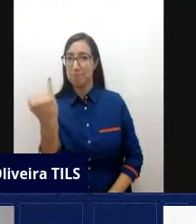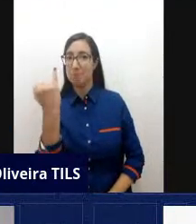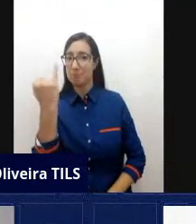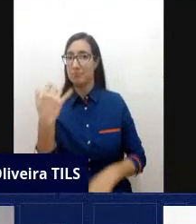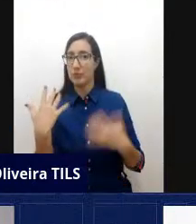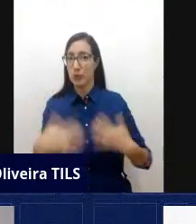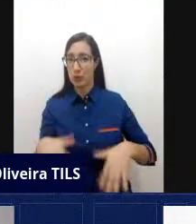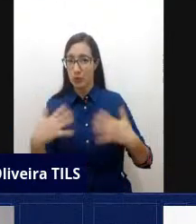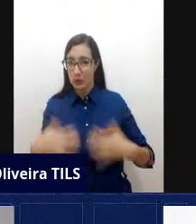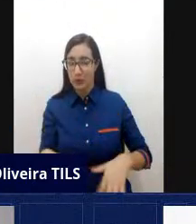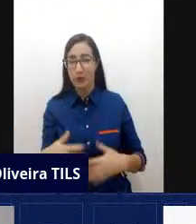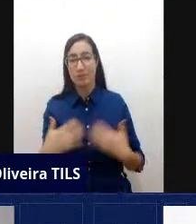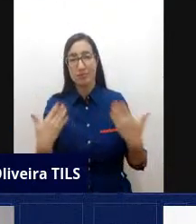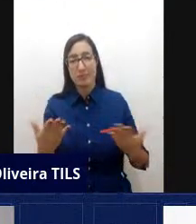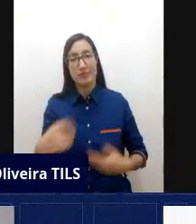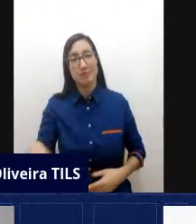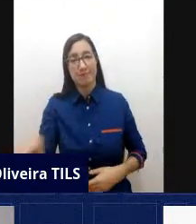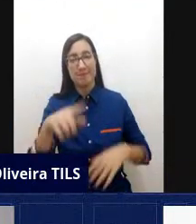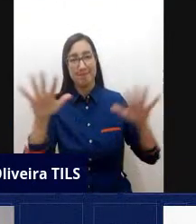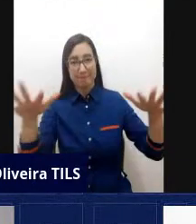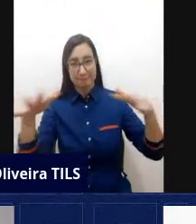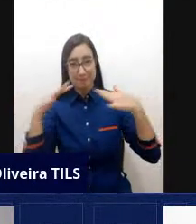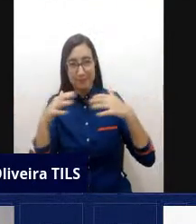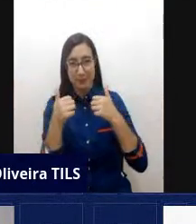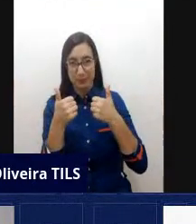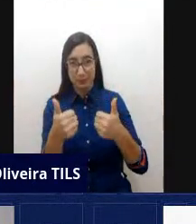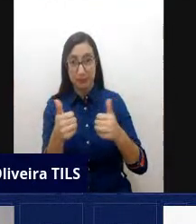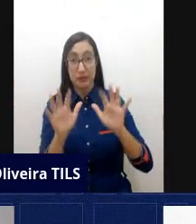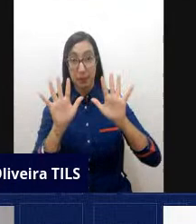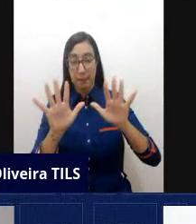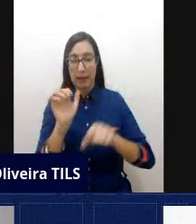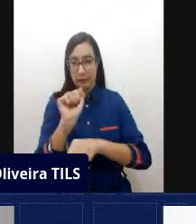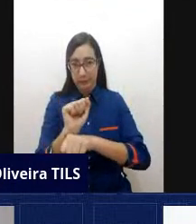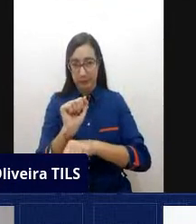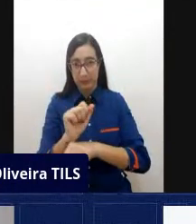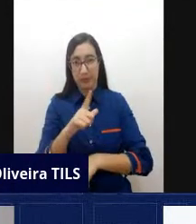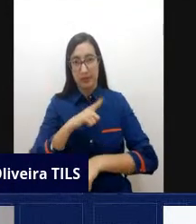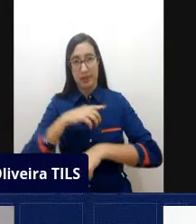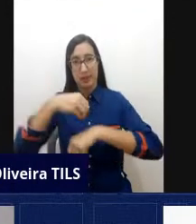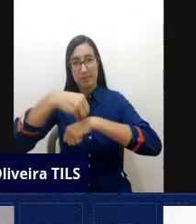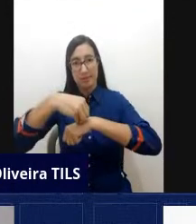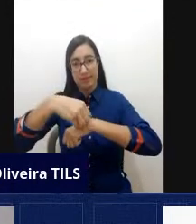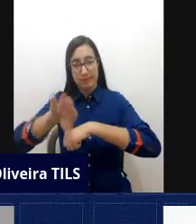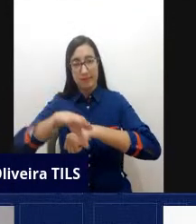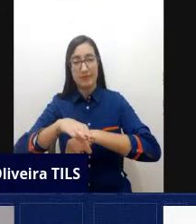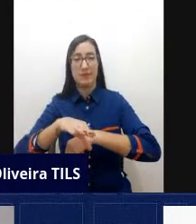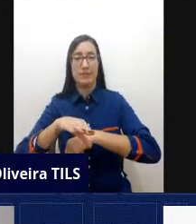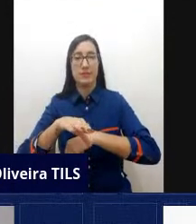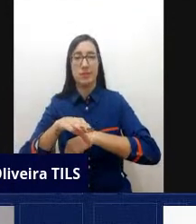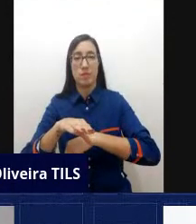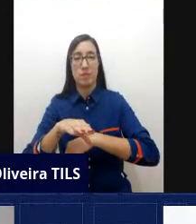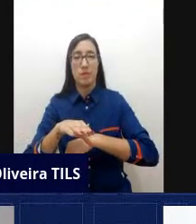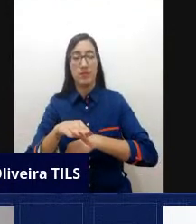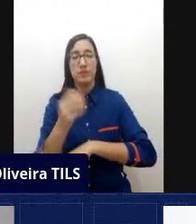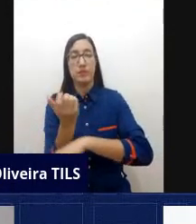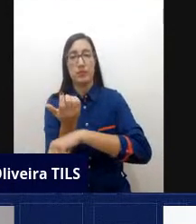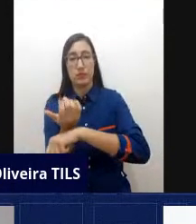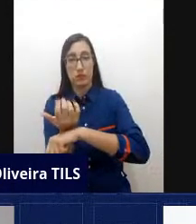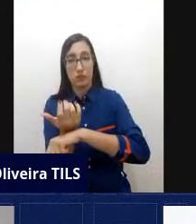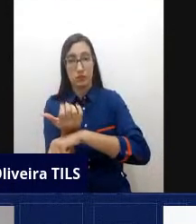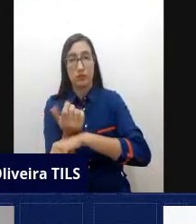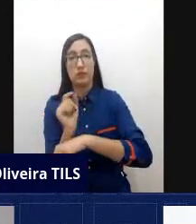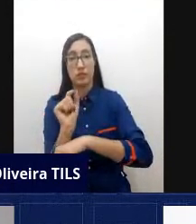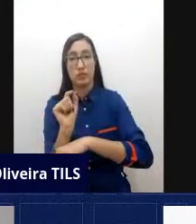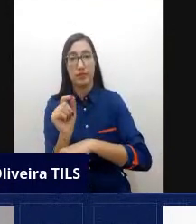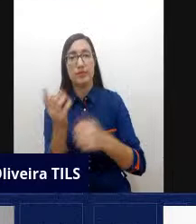para cá. Um recado importantíssimo é que a Rural abriu a campanha, né, para receber contribuições, né, dos